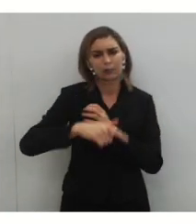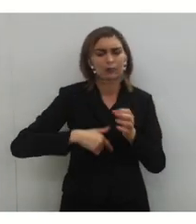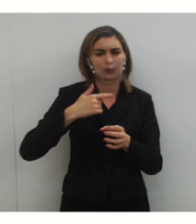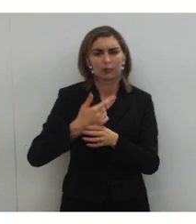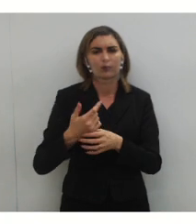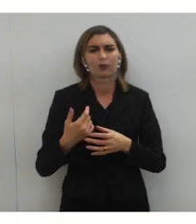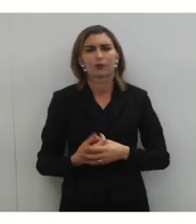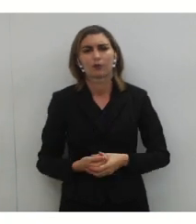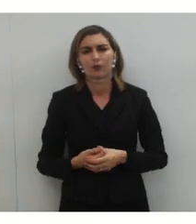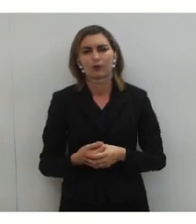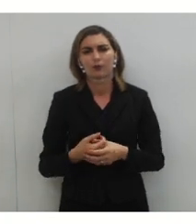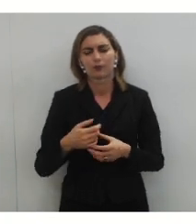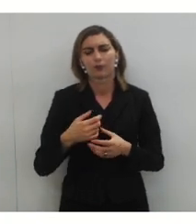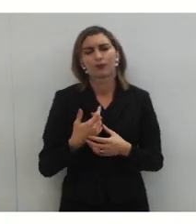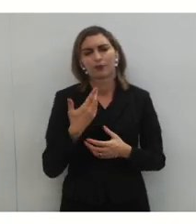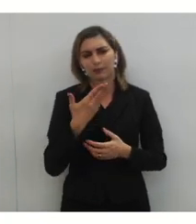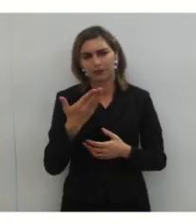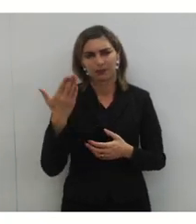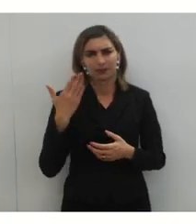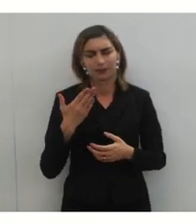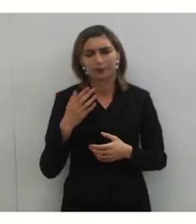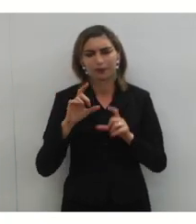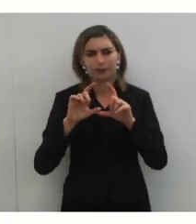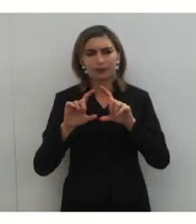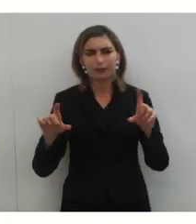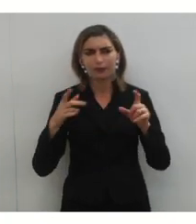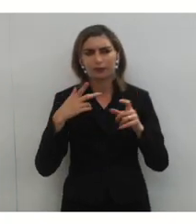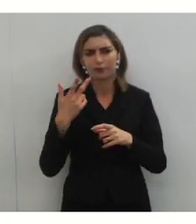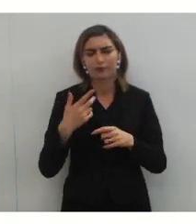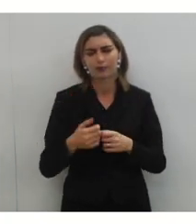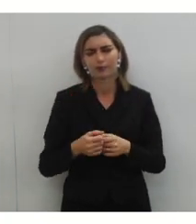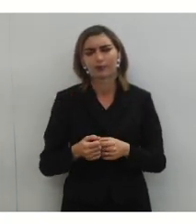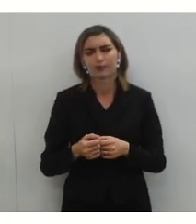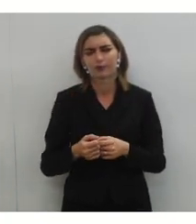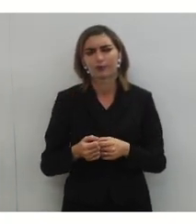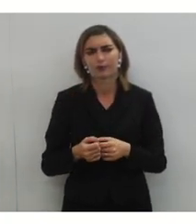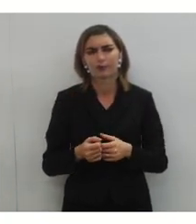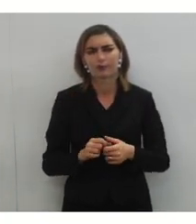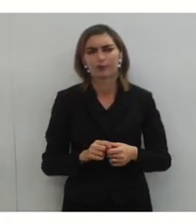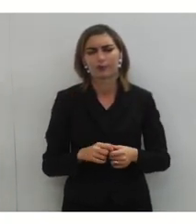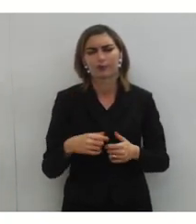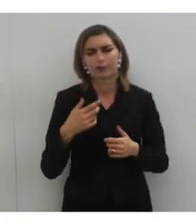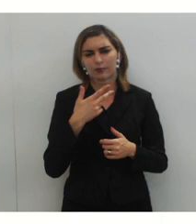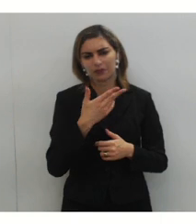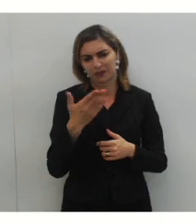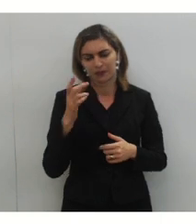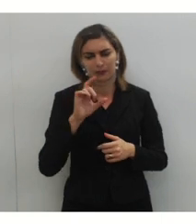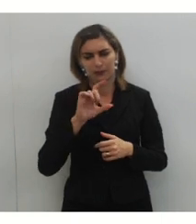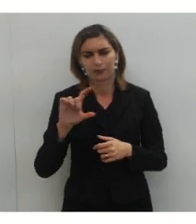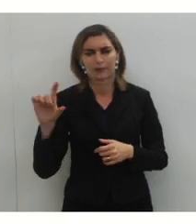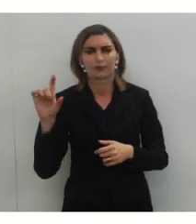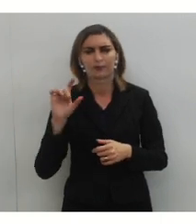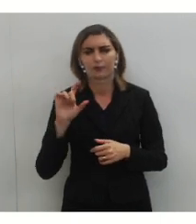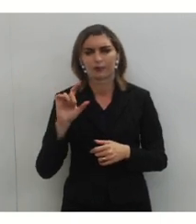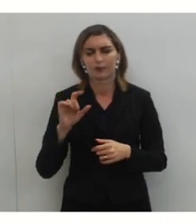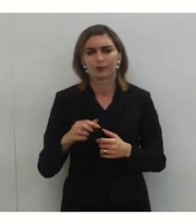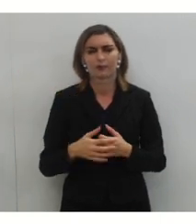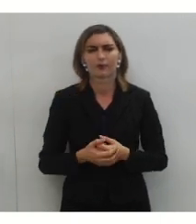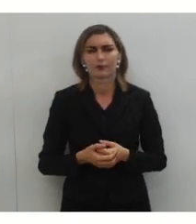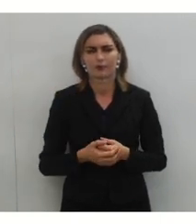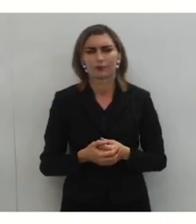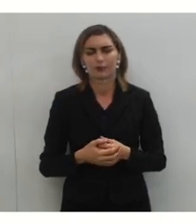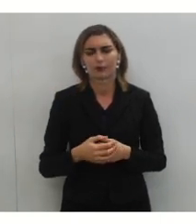Boechat. Aí a frase diz o seguinte. A primeira frase, né? Vamos focar na primeira